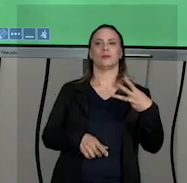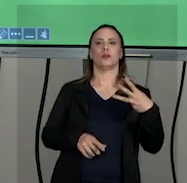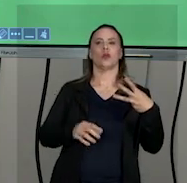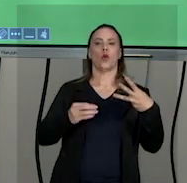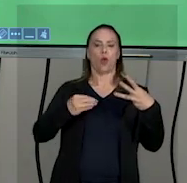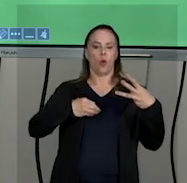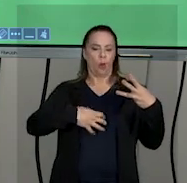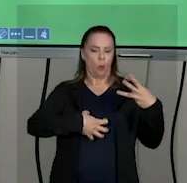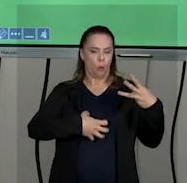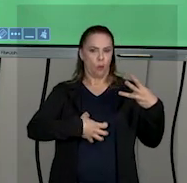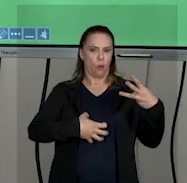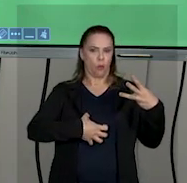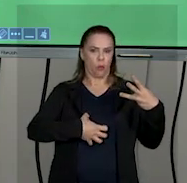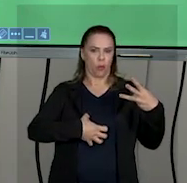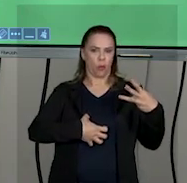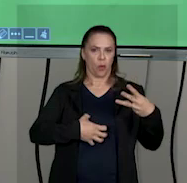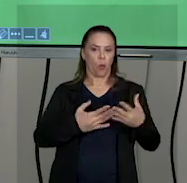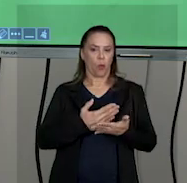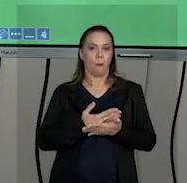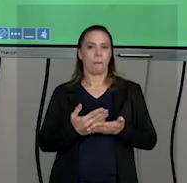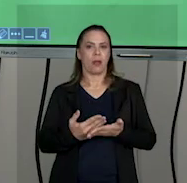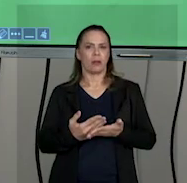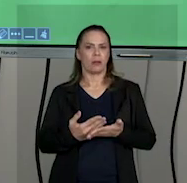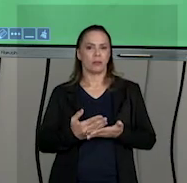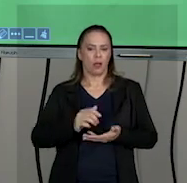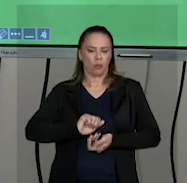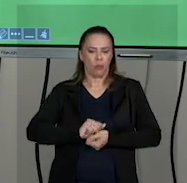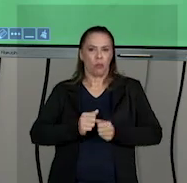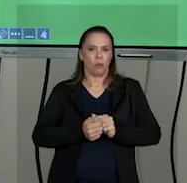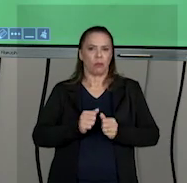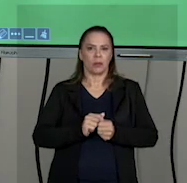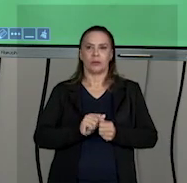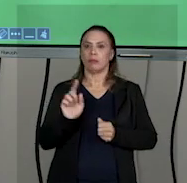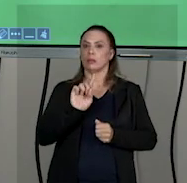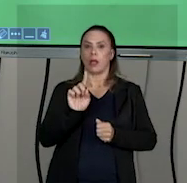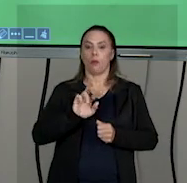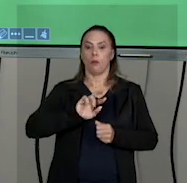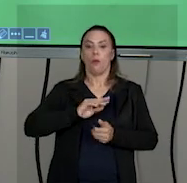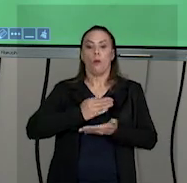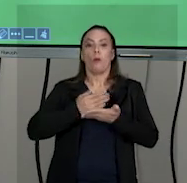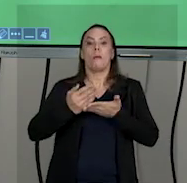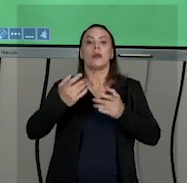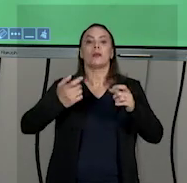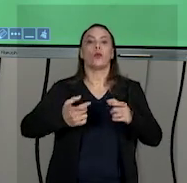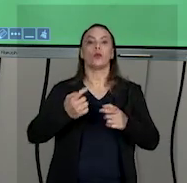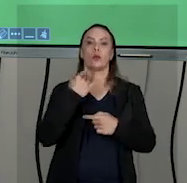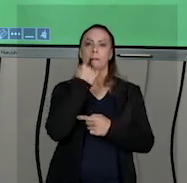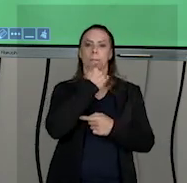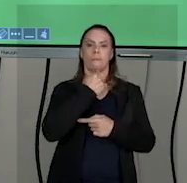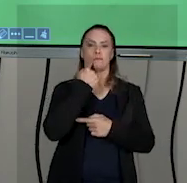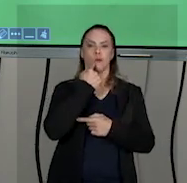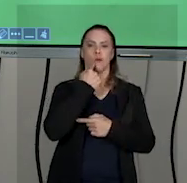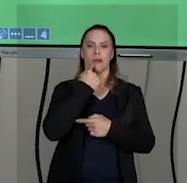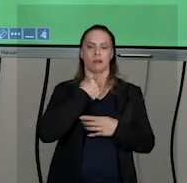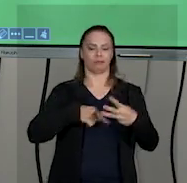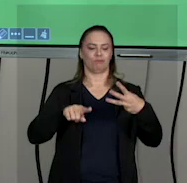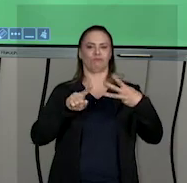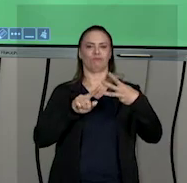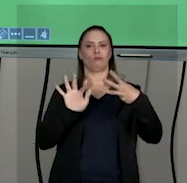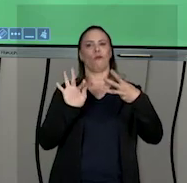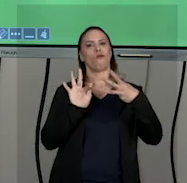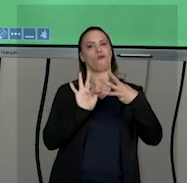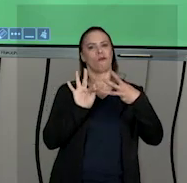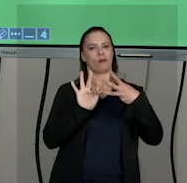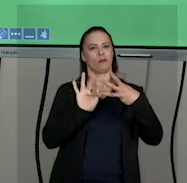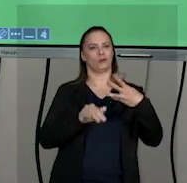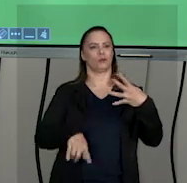são absorvidos. Ela começa na boca. Então, falso. A nutrição de todas as partes do organismo não está